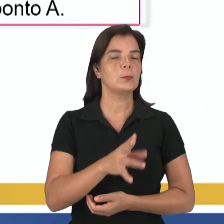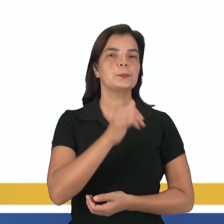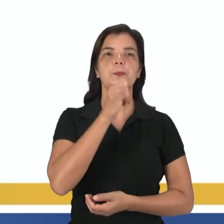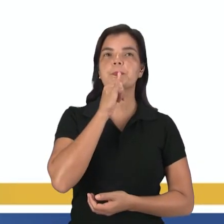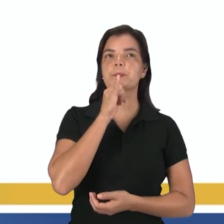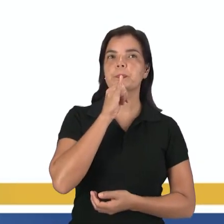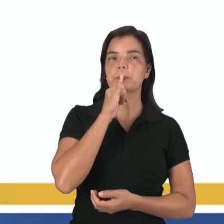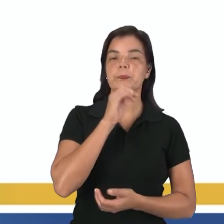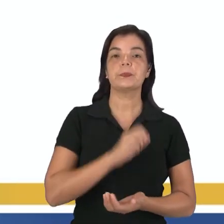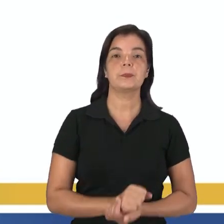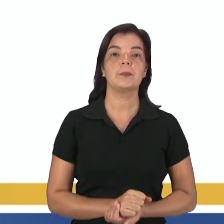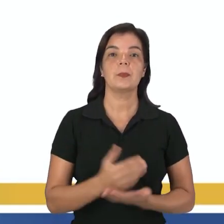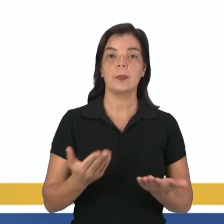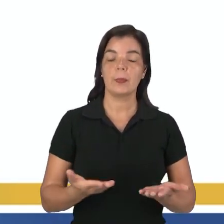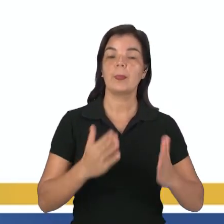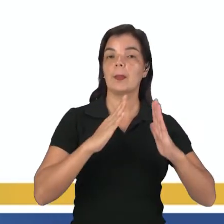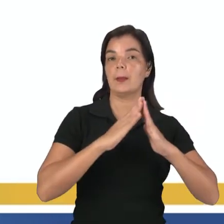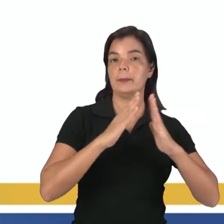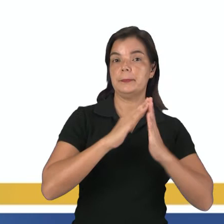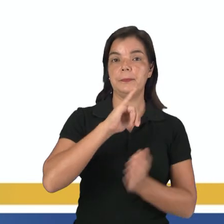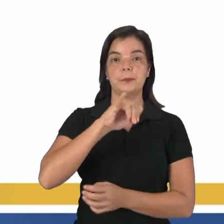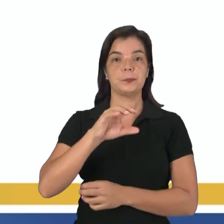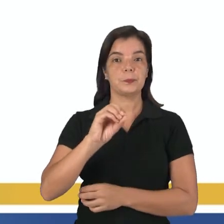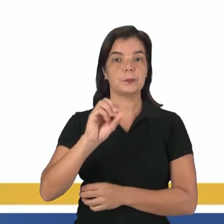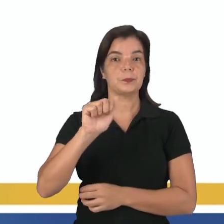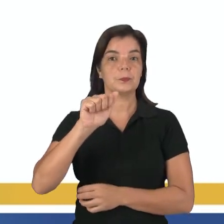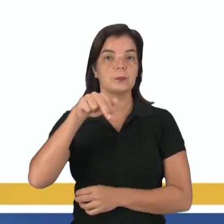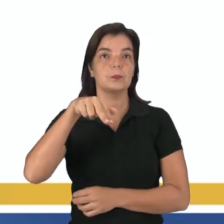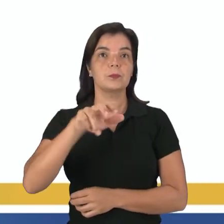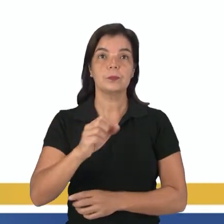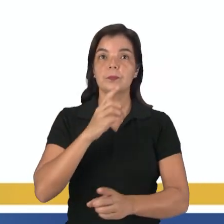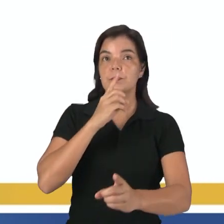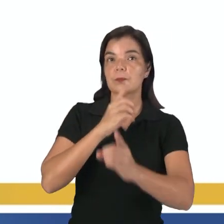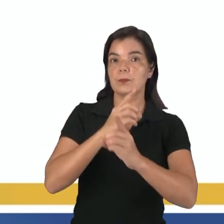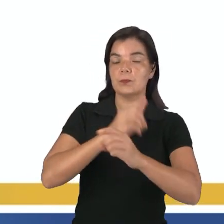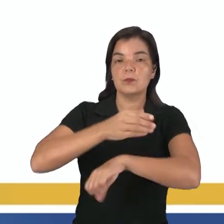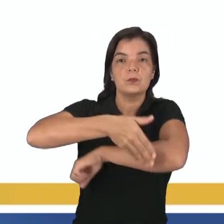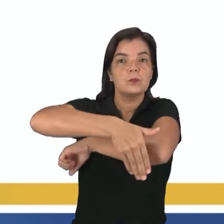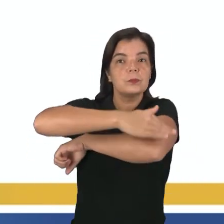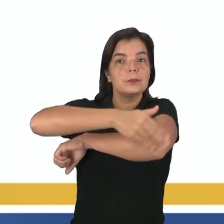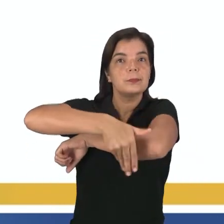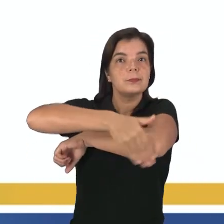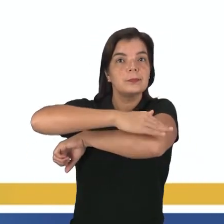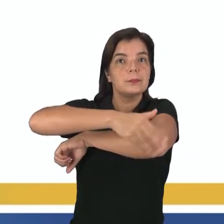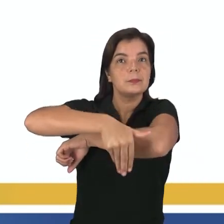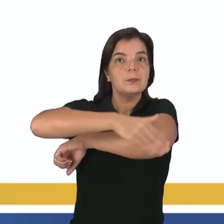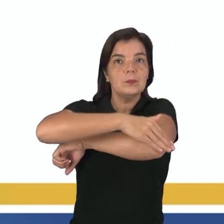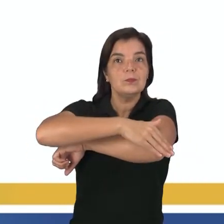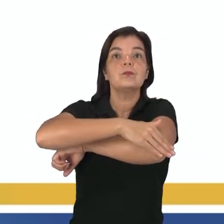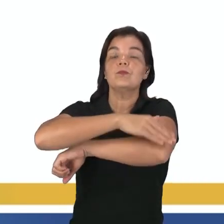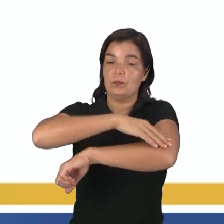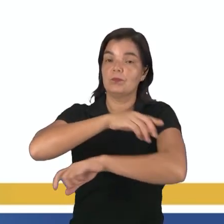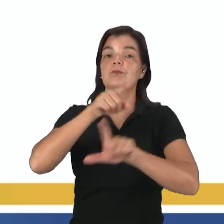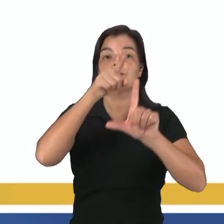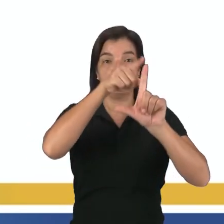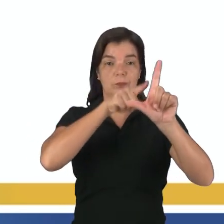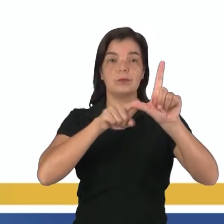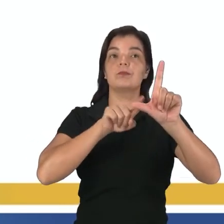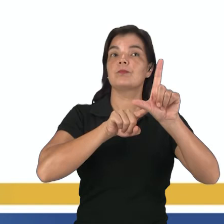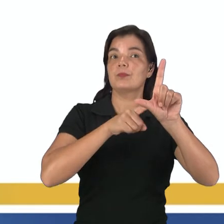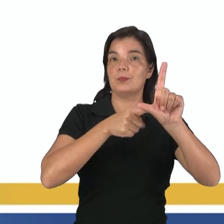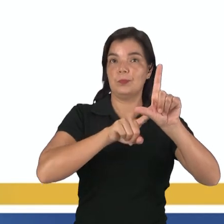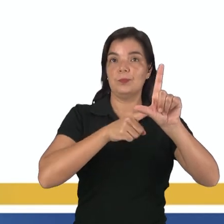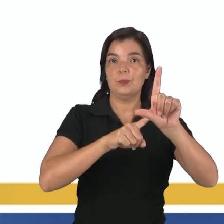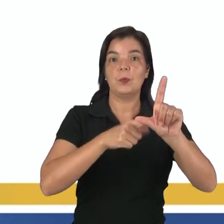continuando aí o nosso exemplo 3 temos que a casa de Joana se localiza numa esquina né bem no ponto de